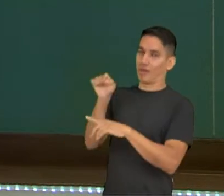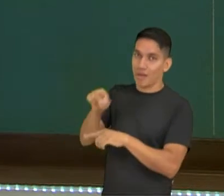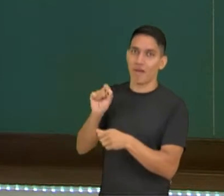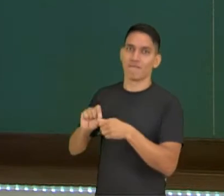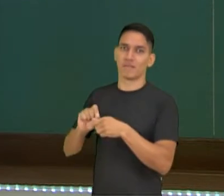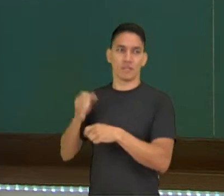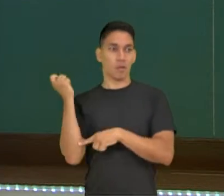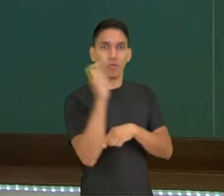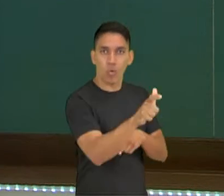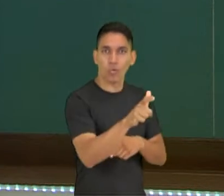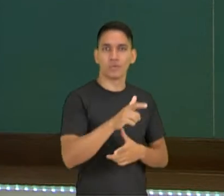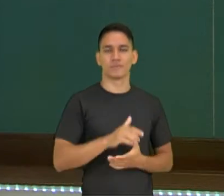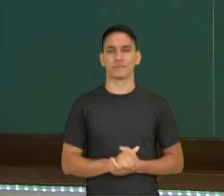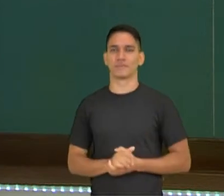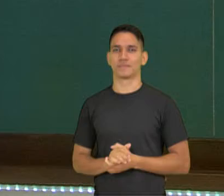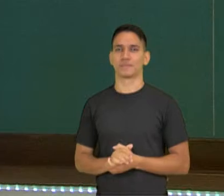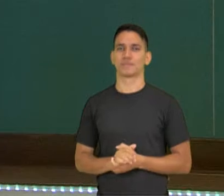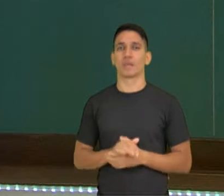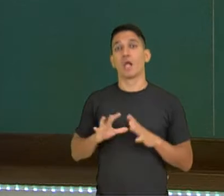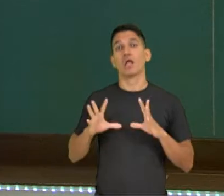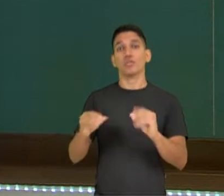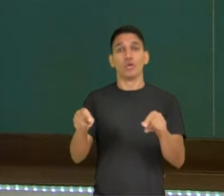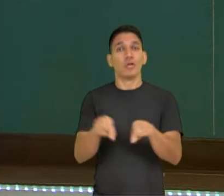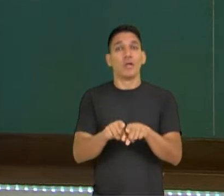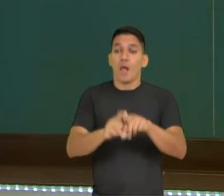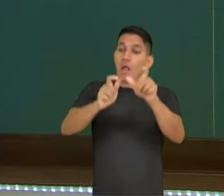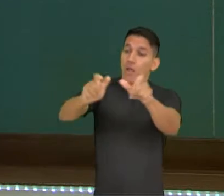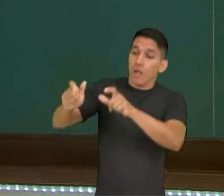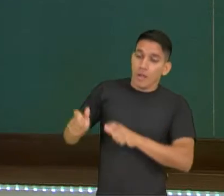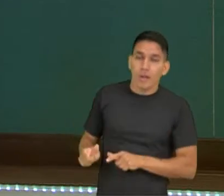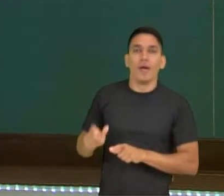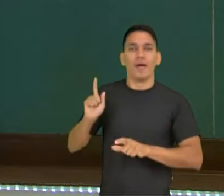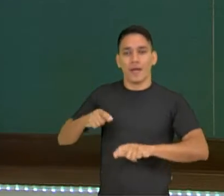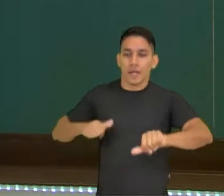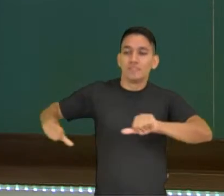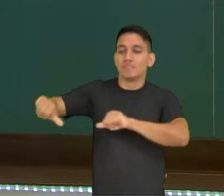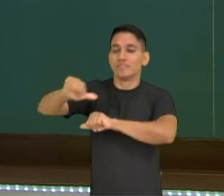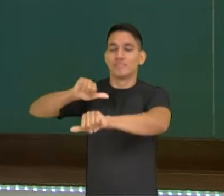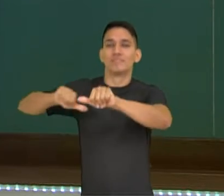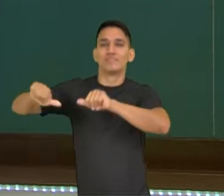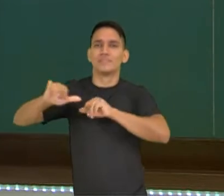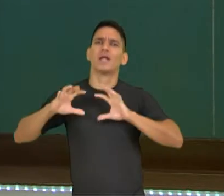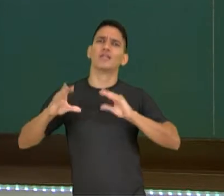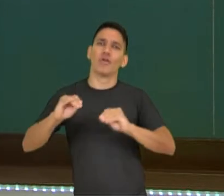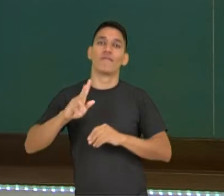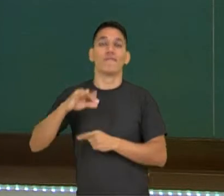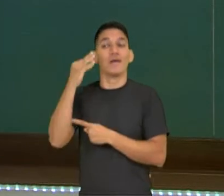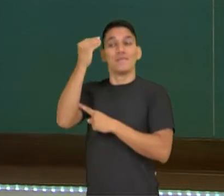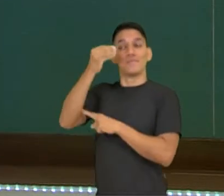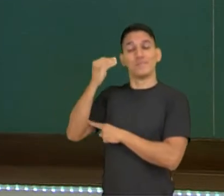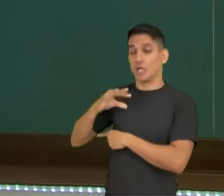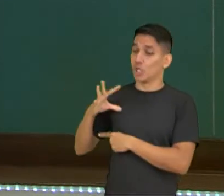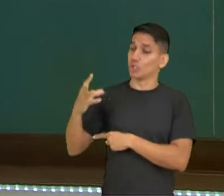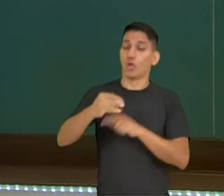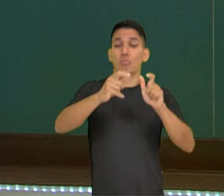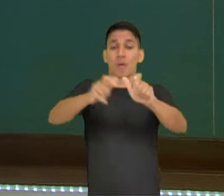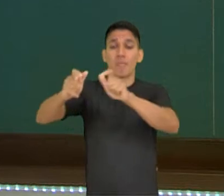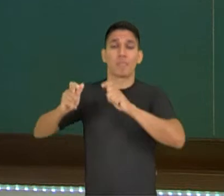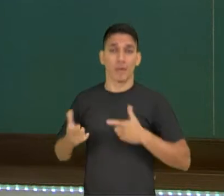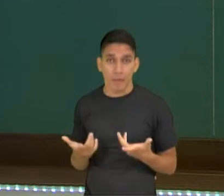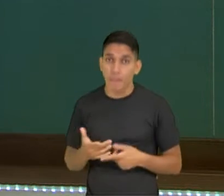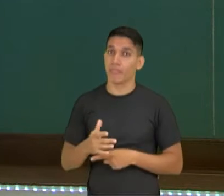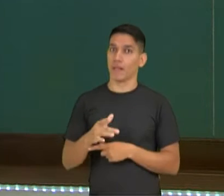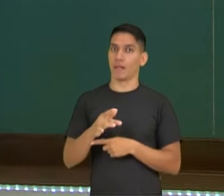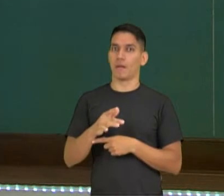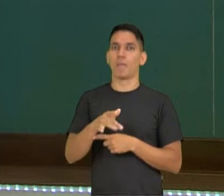fazer o gol. E todas as posições. Esse é bem legal, porque daí todas as posições, você vai vivenciar todas as posições. Vamos citar